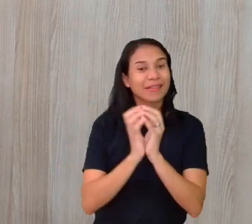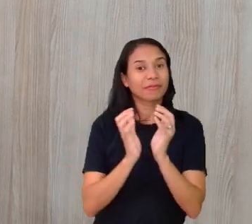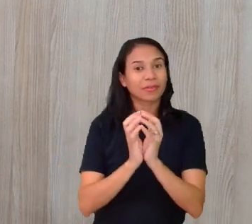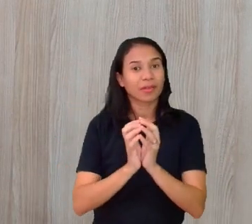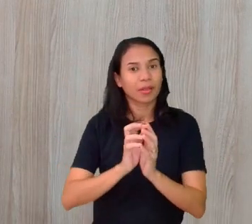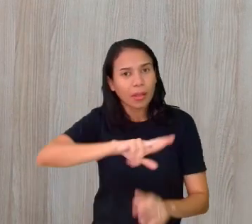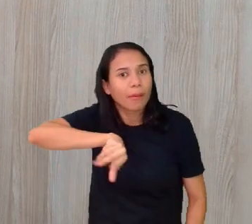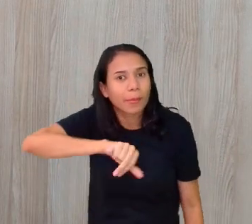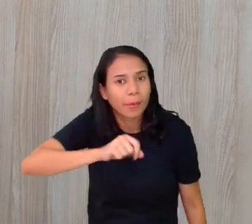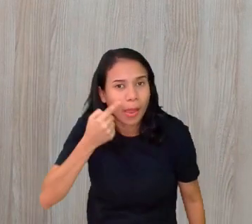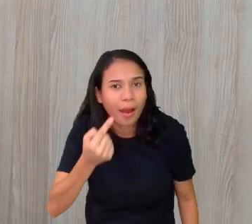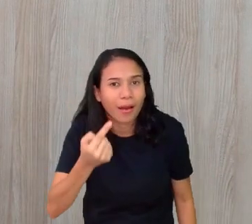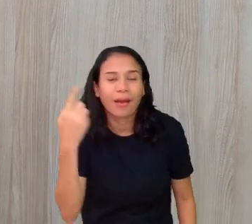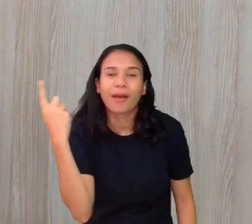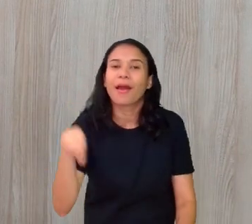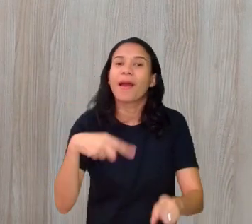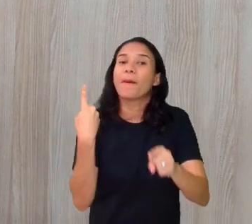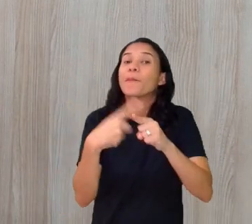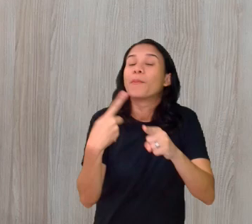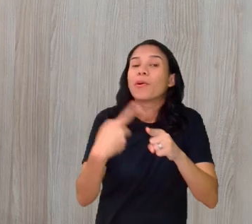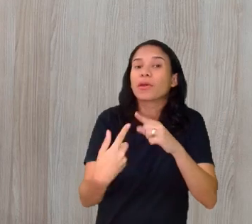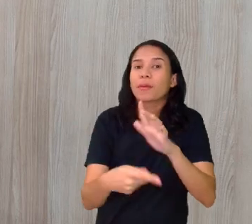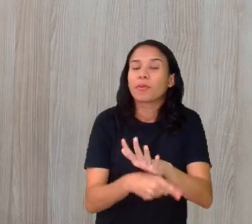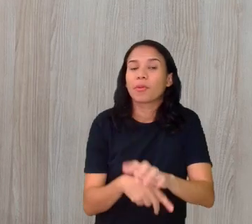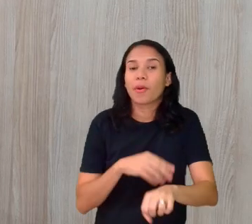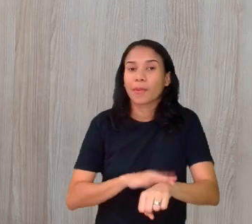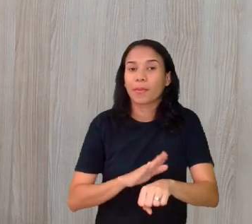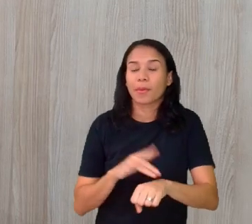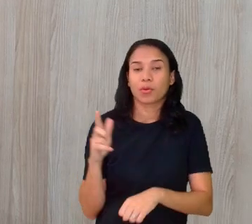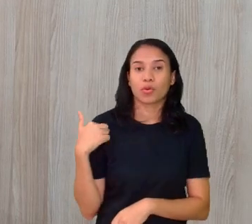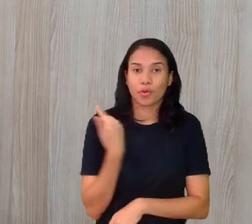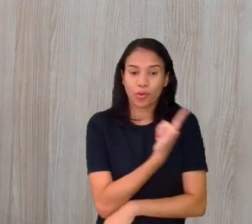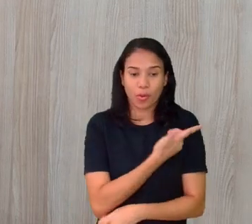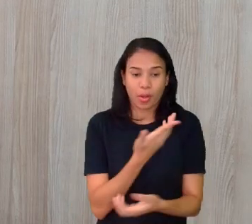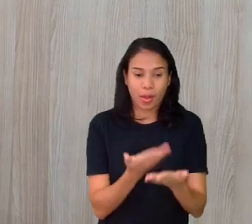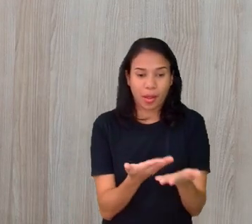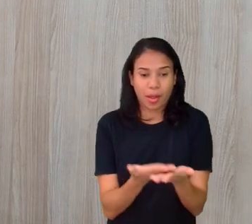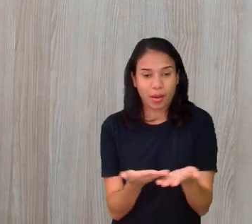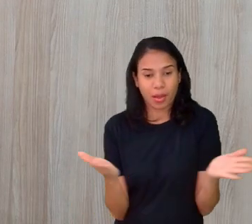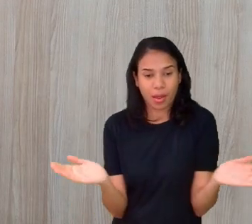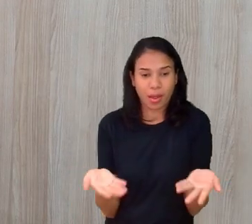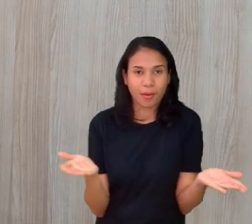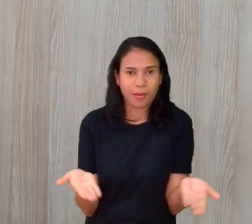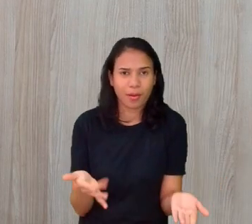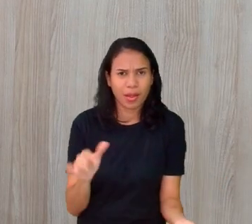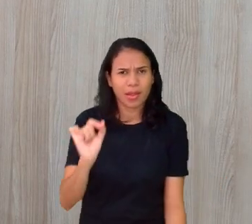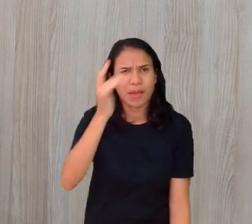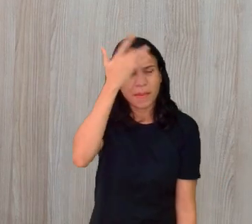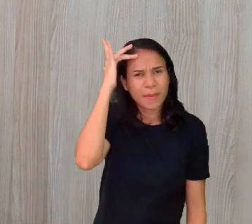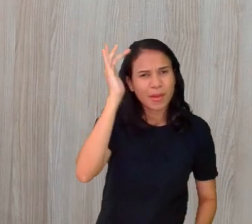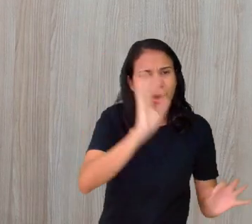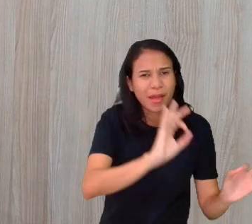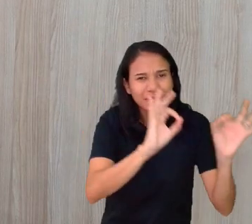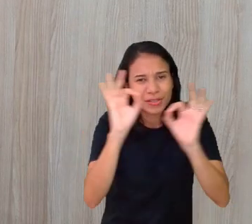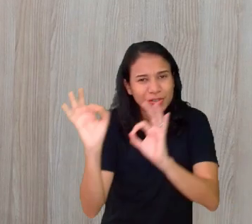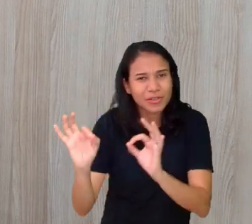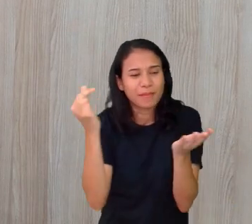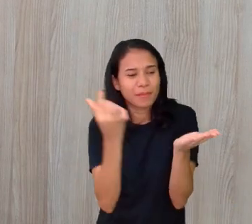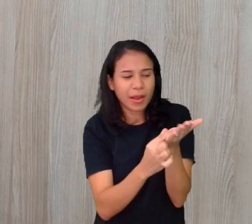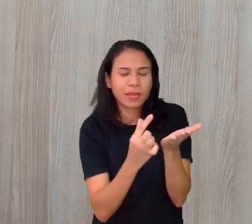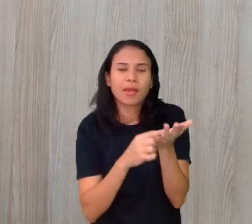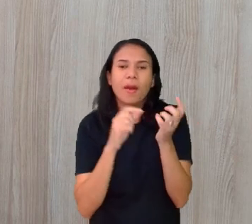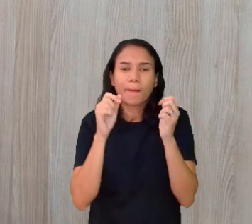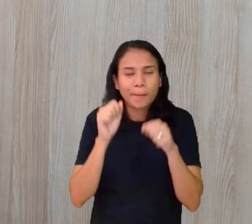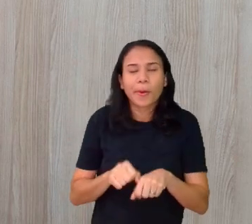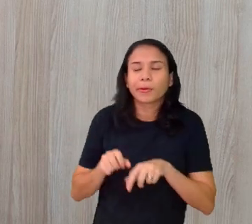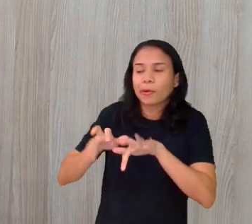toa não. É porque no momento em que a gente está transmitindo a aula, quem está acompanhando pelo aplicativo tem acesso